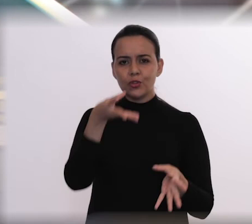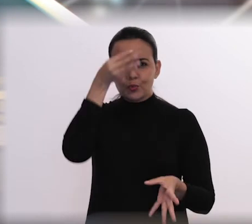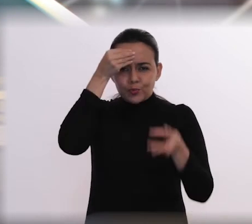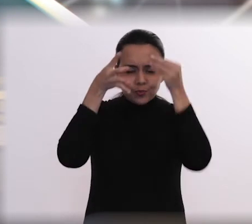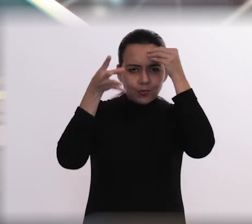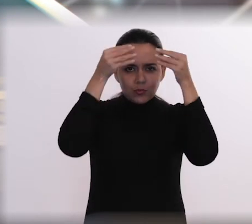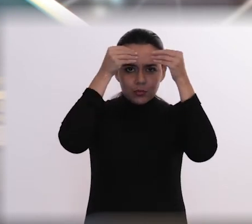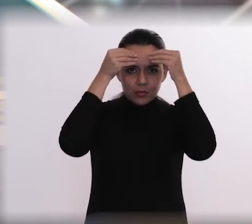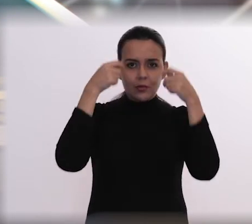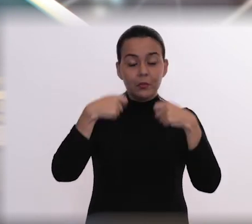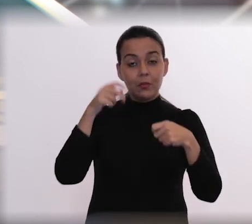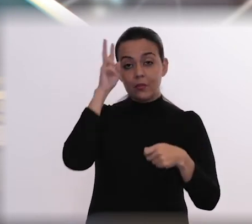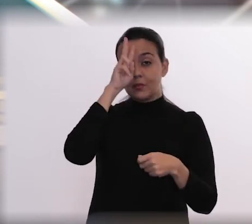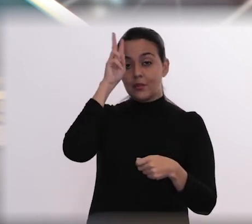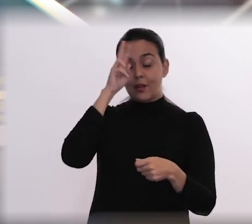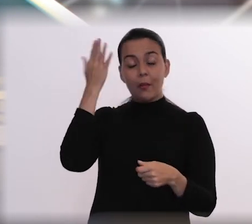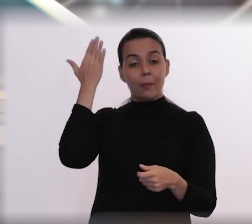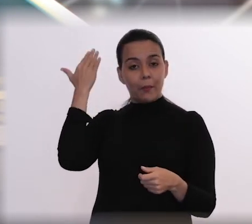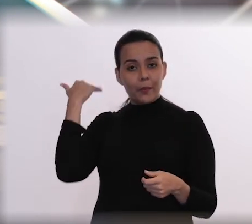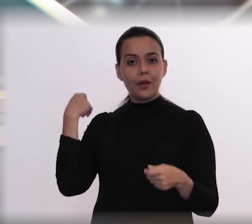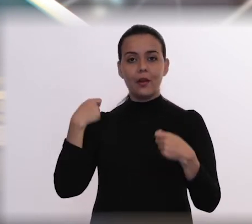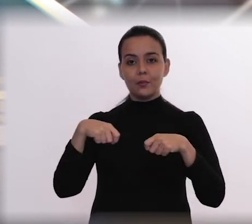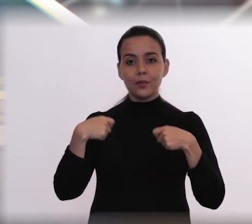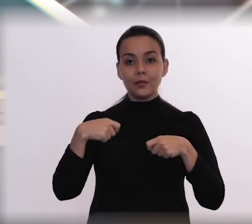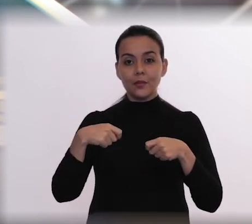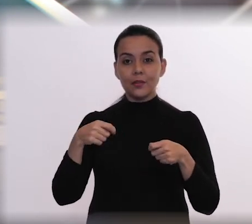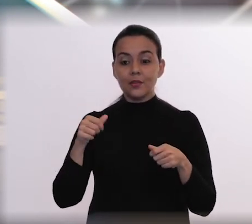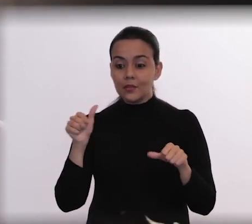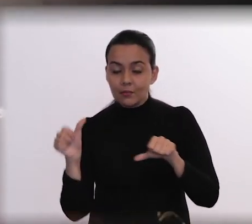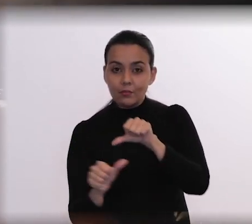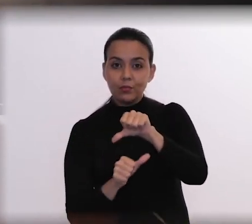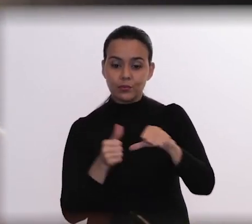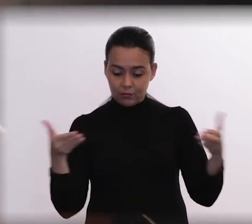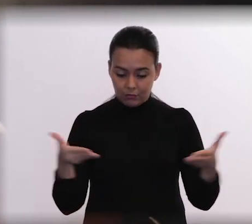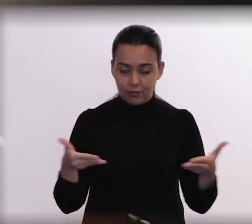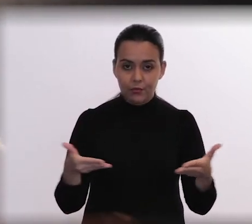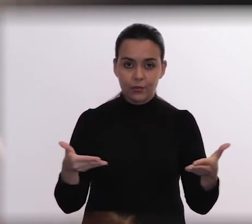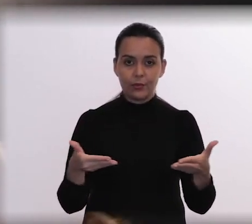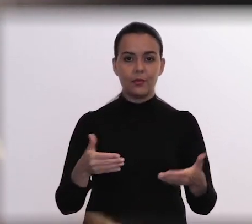bem a gente se recordar e repor e atualizar sempre que possível.